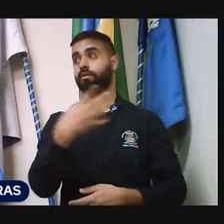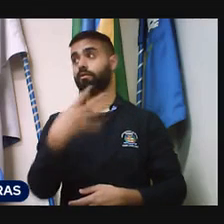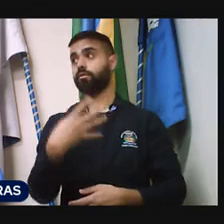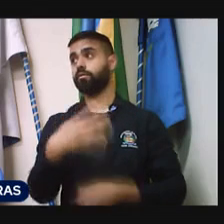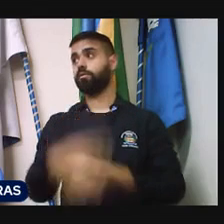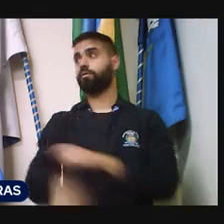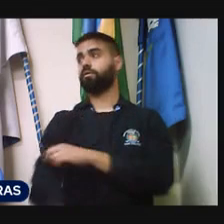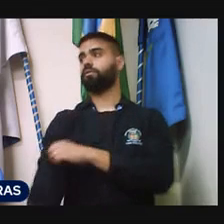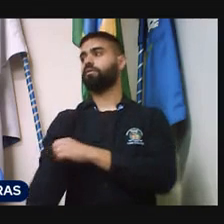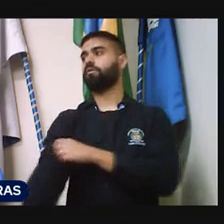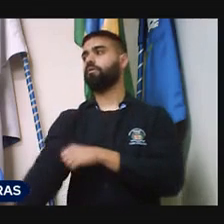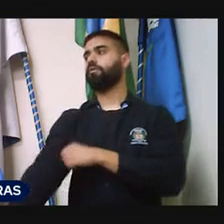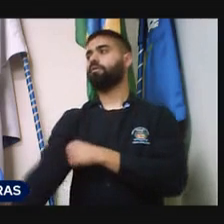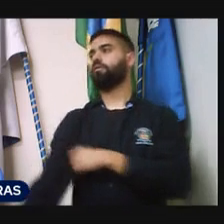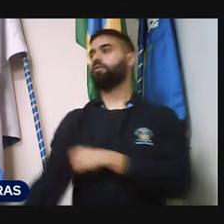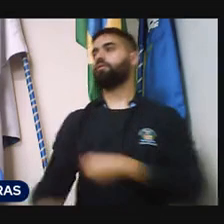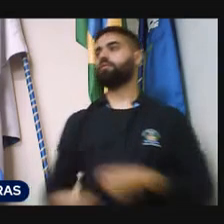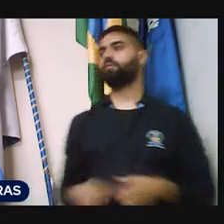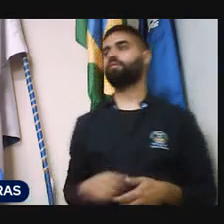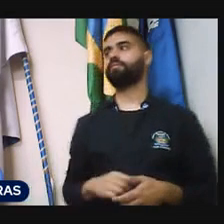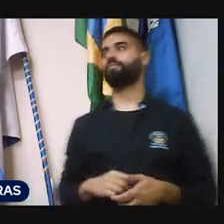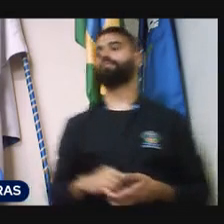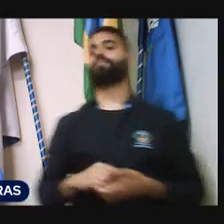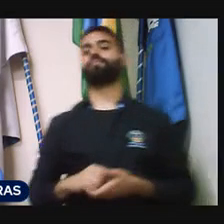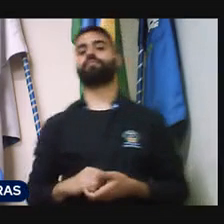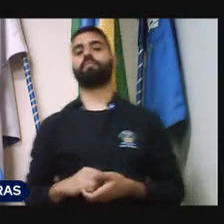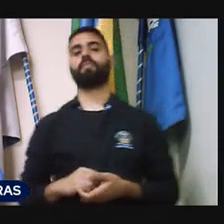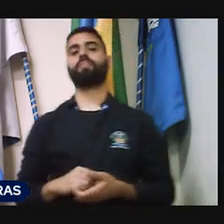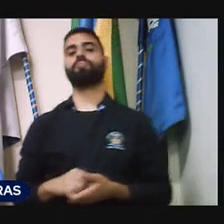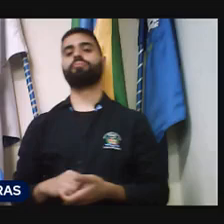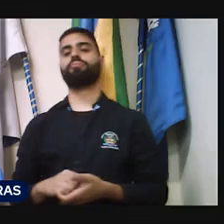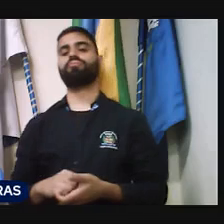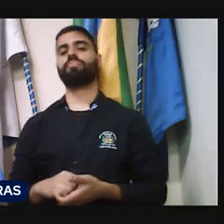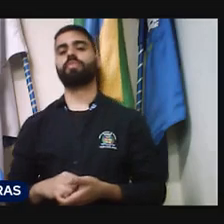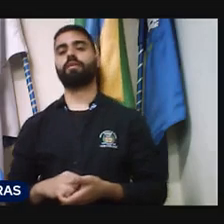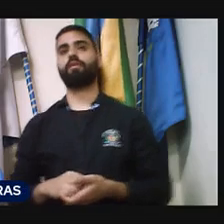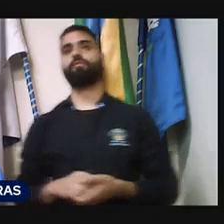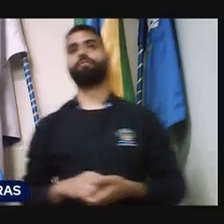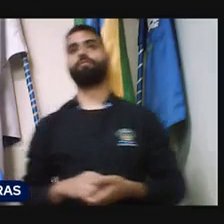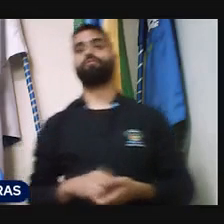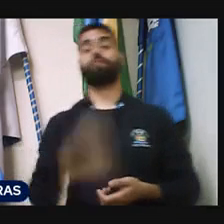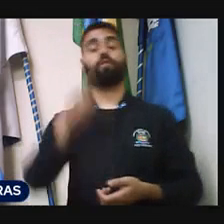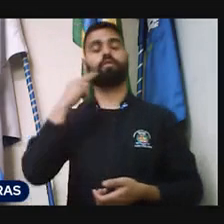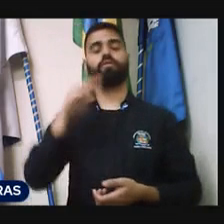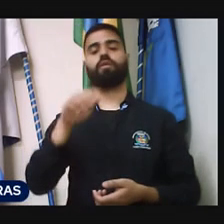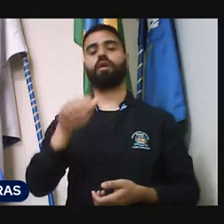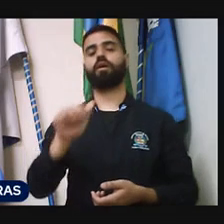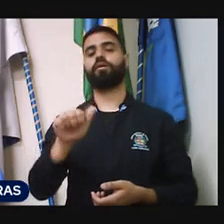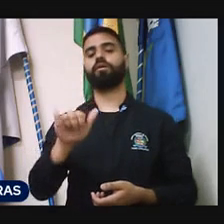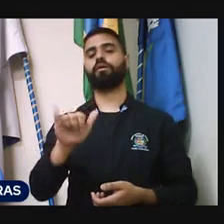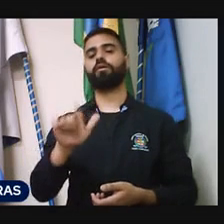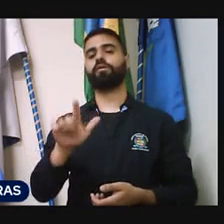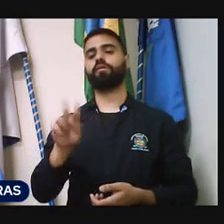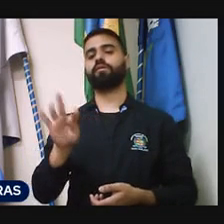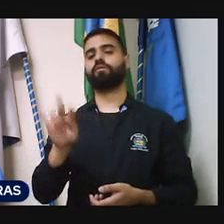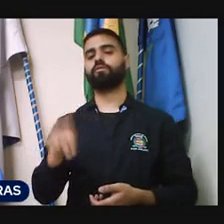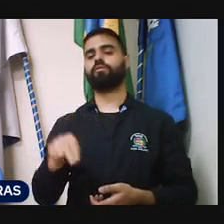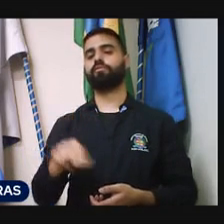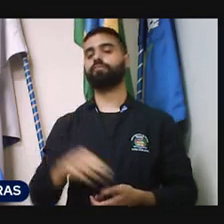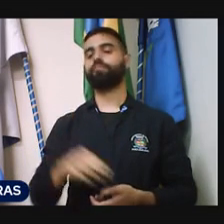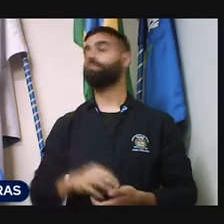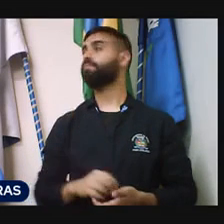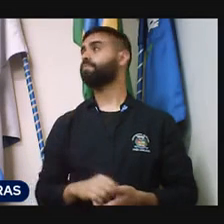um excelente senhor presidente da Câmara Municipal de Valença criadores da Renault o vereador Ailton Batista requer a vossa excelência nos